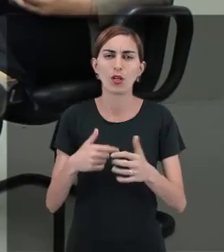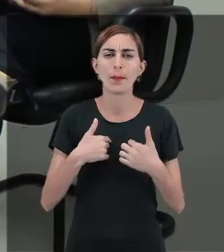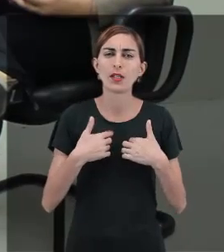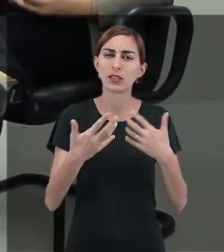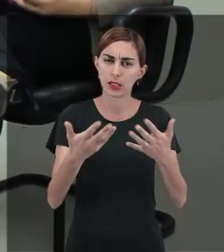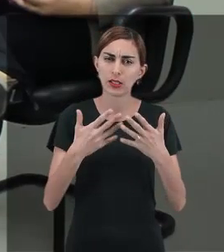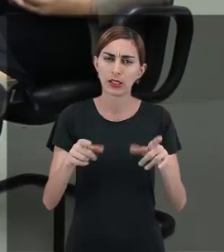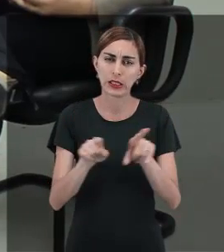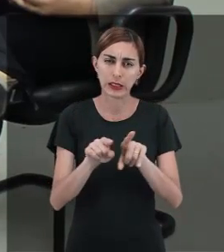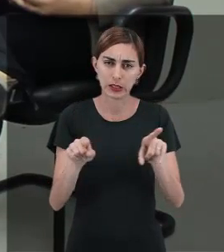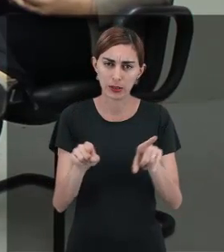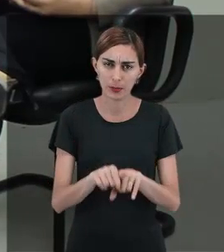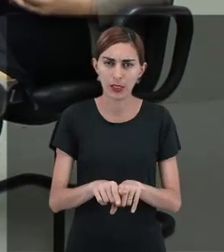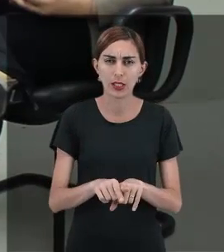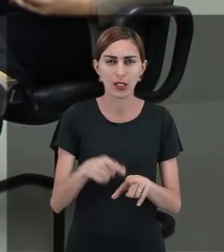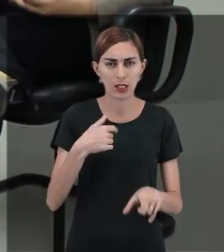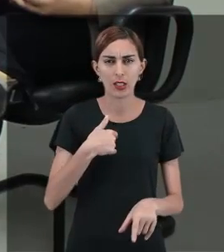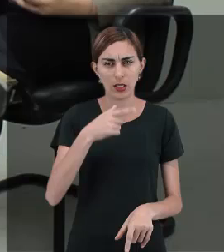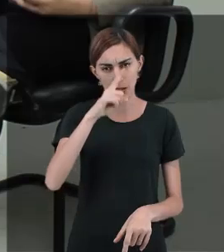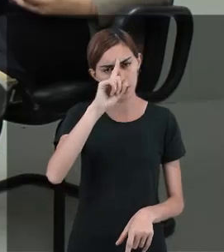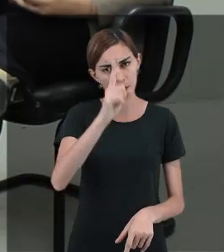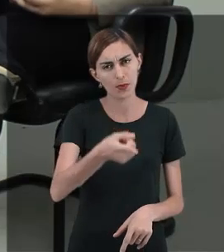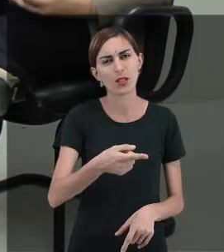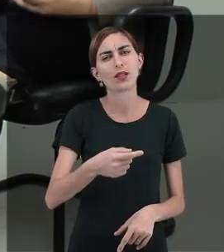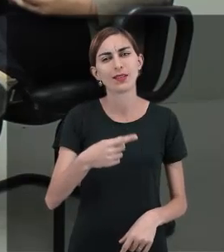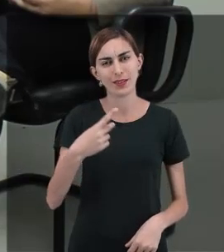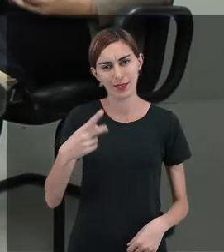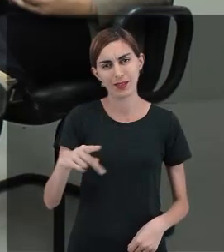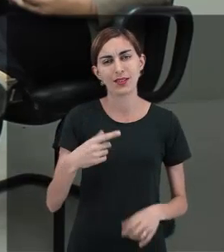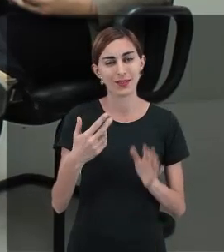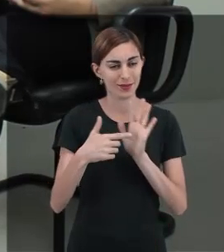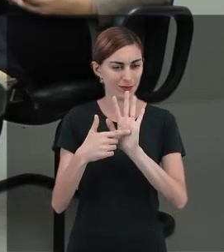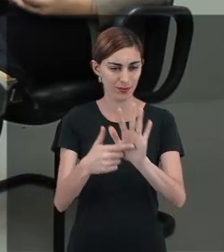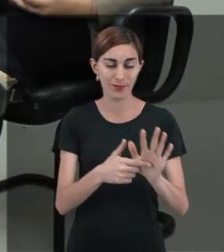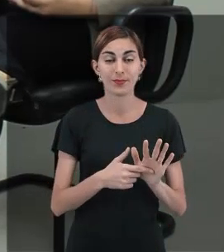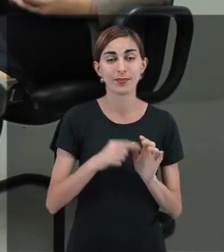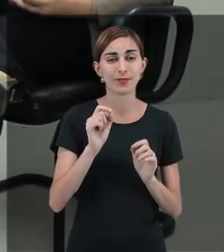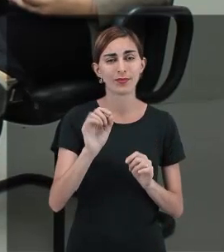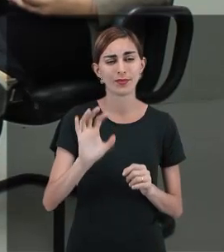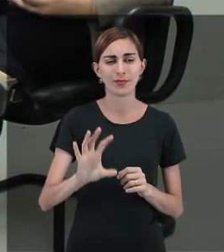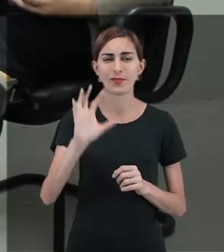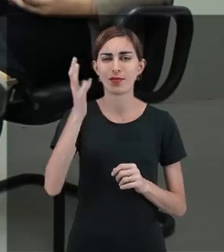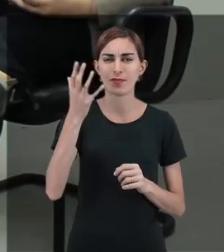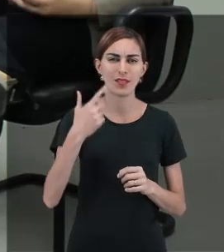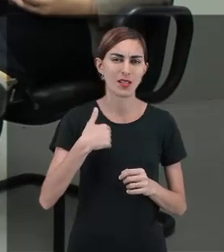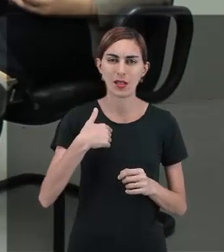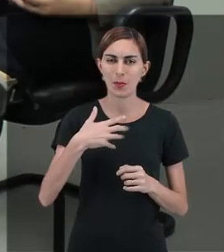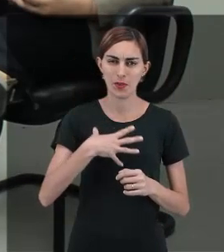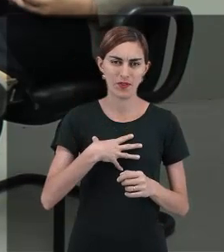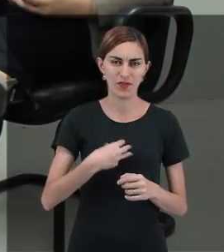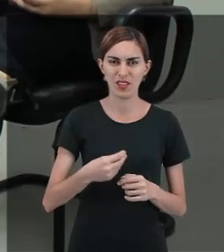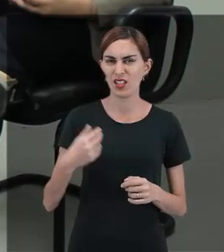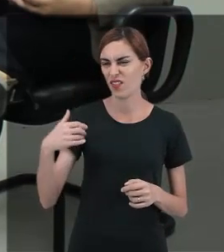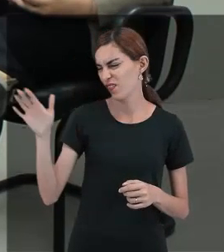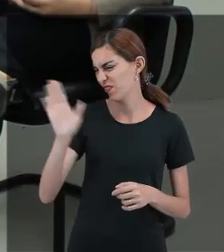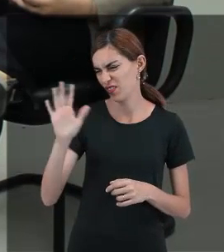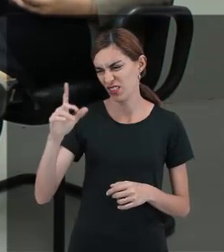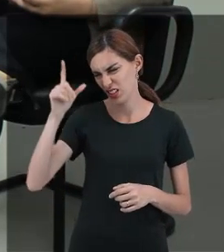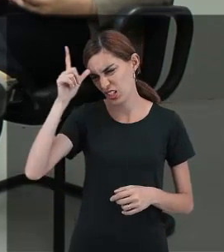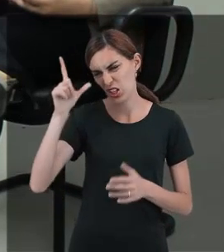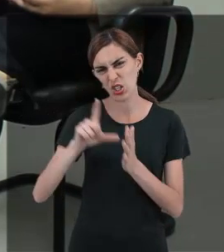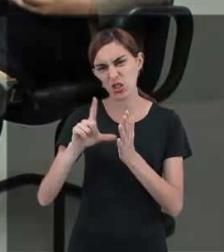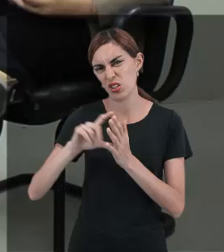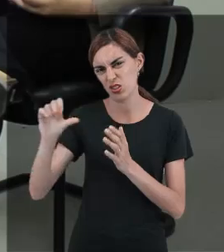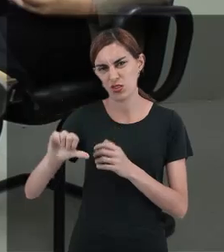levar, ela só queria mostrar que quem manda ali naquele momento é ela que manda. Então, o que acontece? Mas a minha filha não desistiu assim, pai, vamos embora dessa loja. Ela